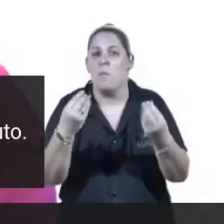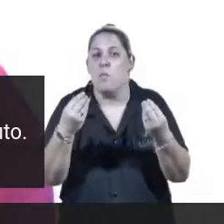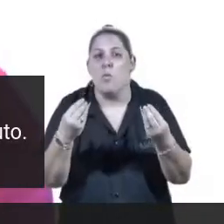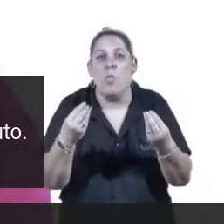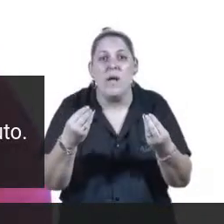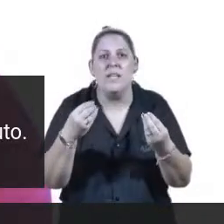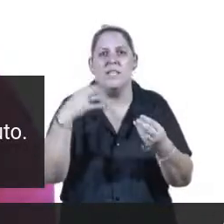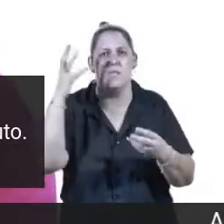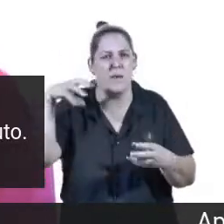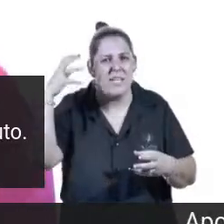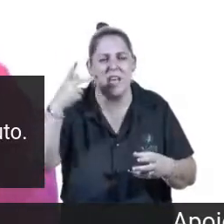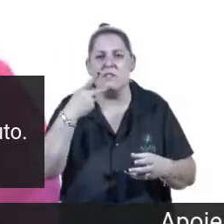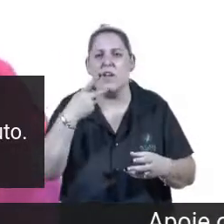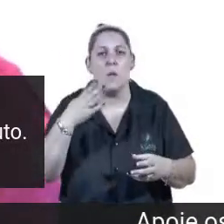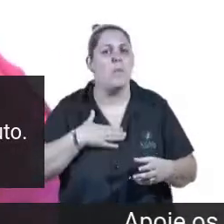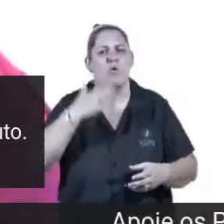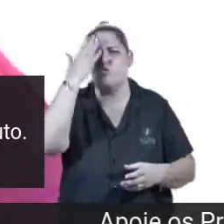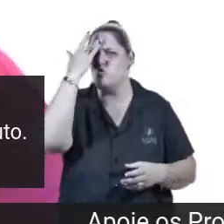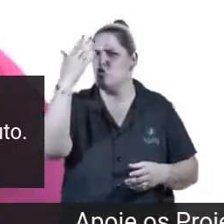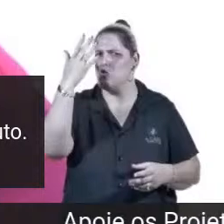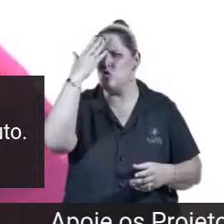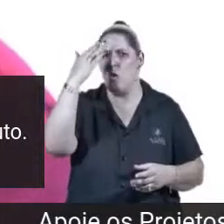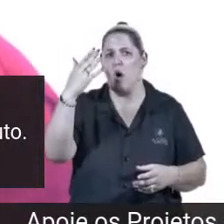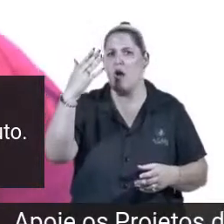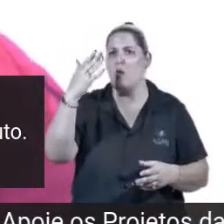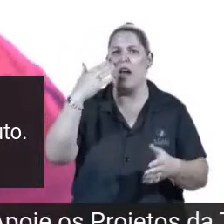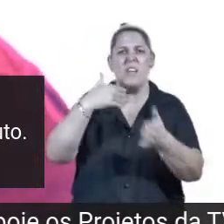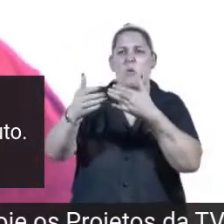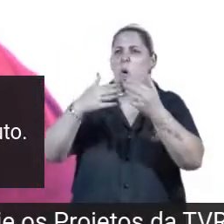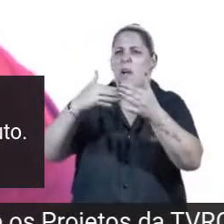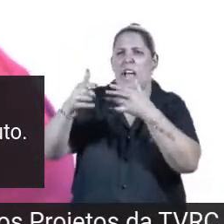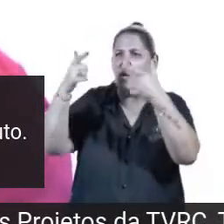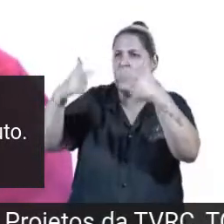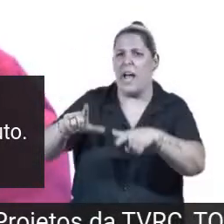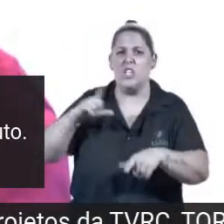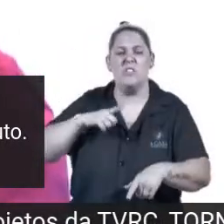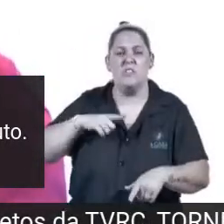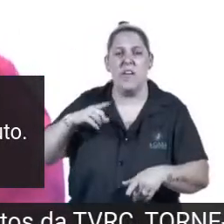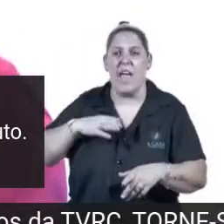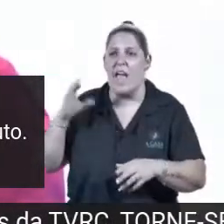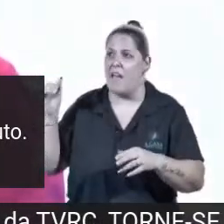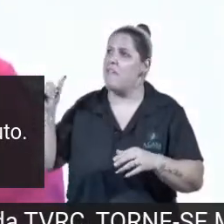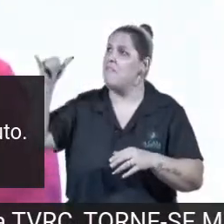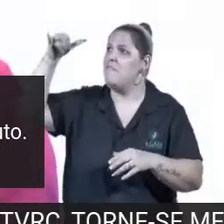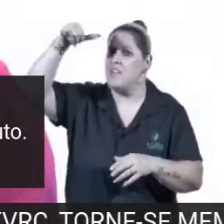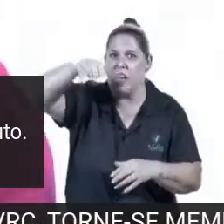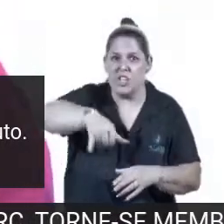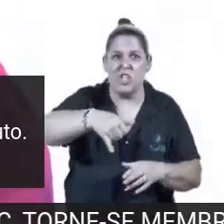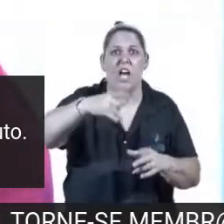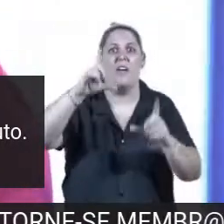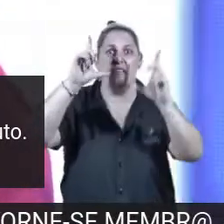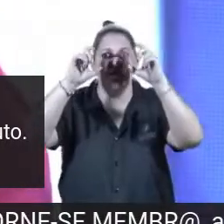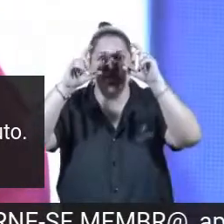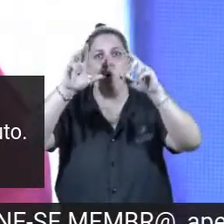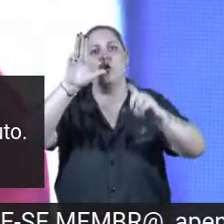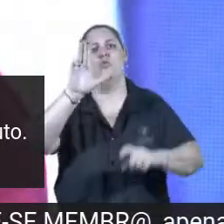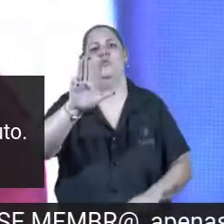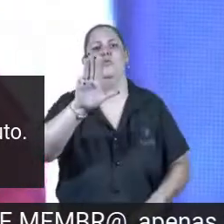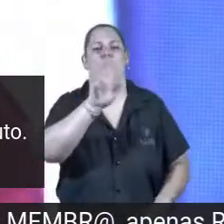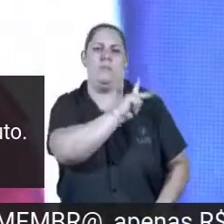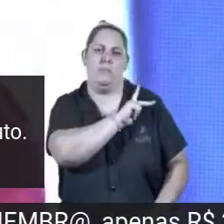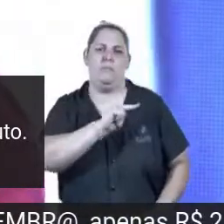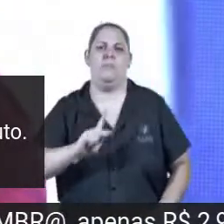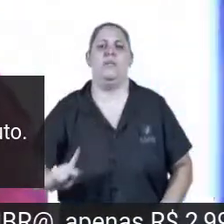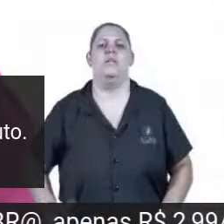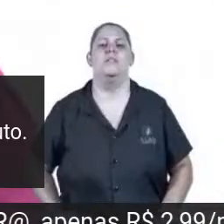mensagens falando, nossa, meu sonho é sair lá do interior para vir tirar uma foto com o nosso presidente Luiz Inácio Lula